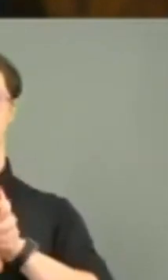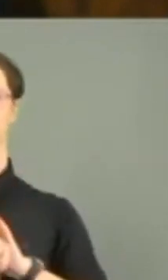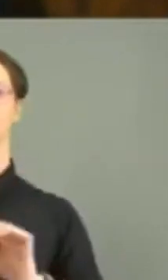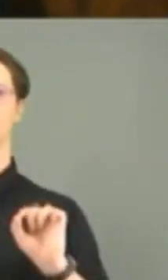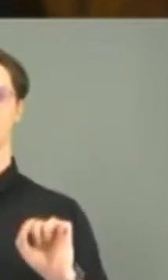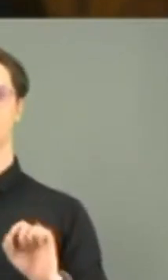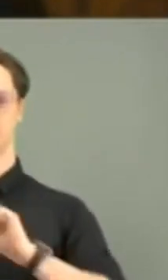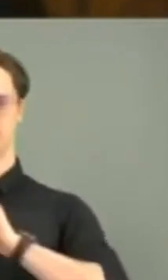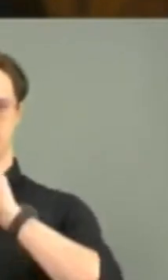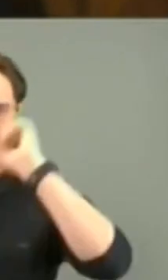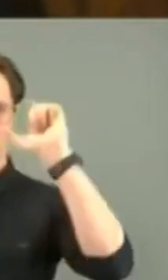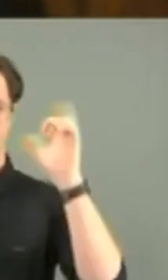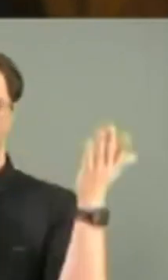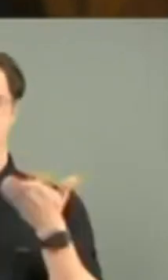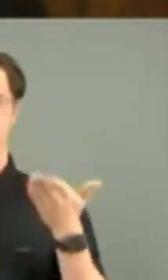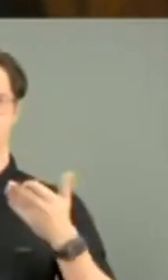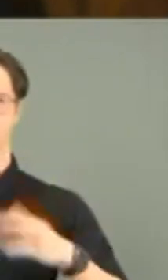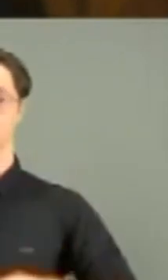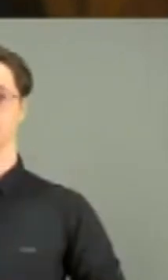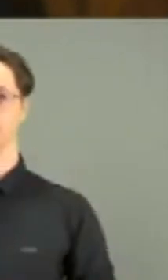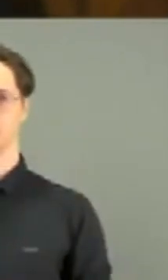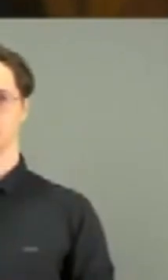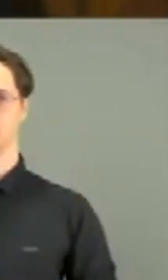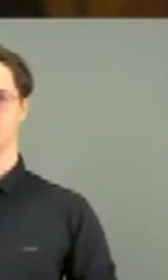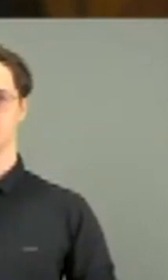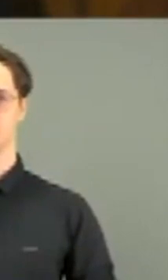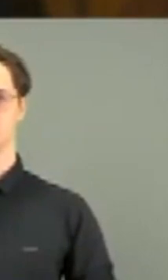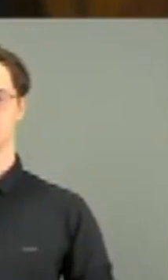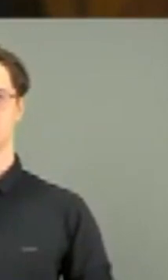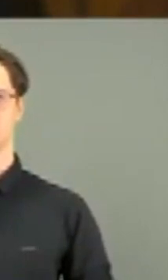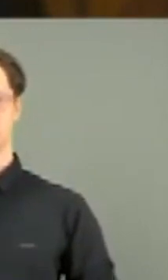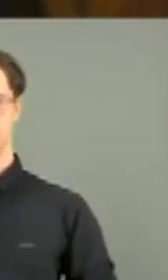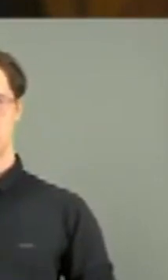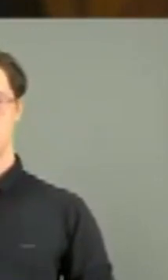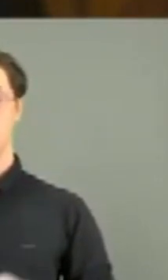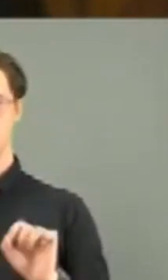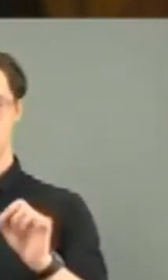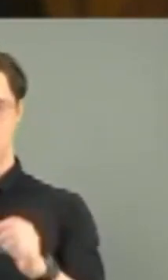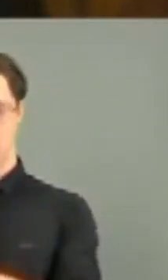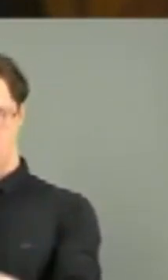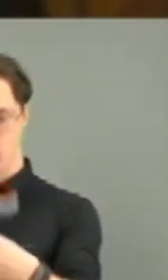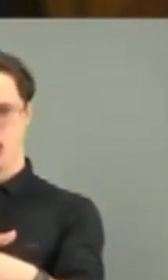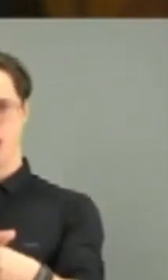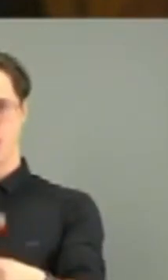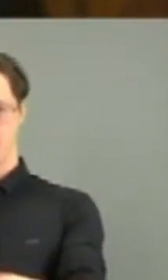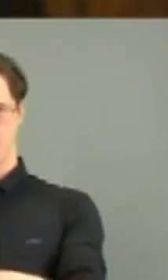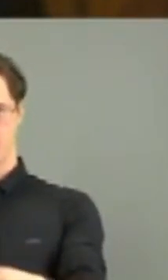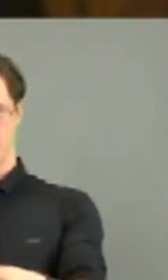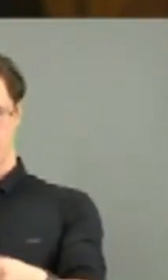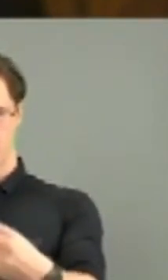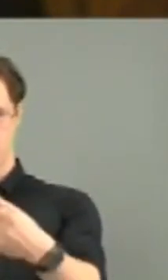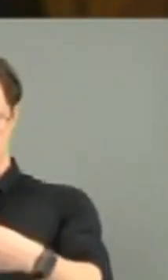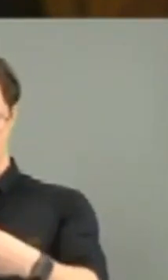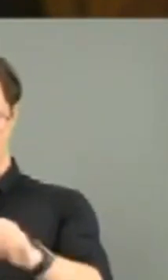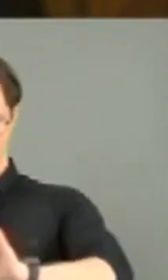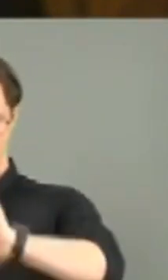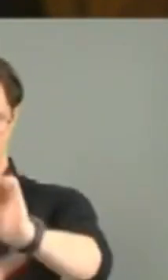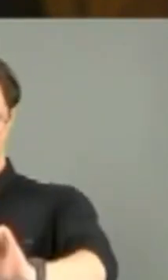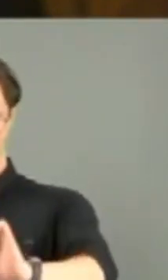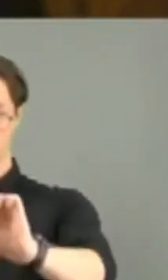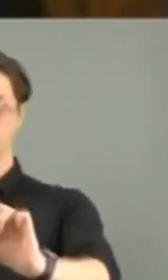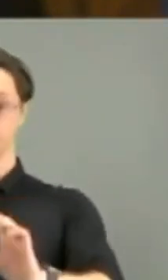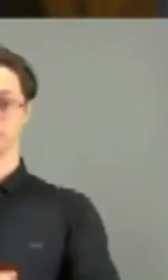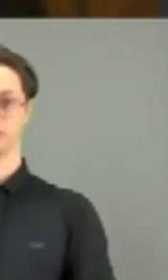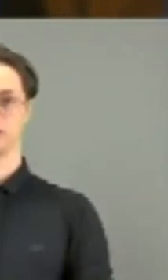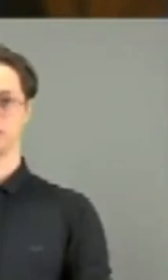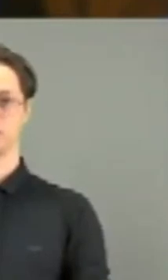uma suposta simulação de fraude nas urnas para desestabilizar o pleito eleitoral, com pena de 4 a 12 anos de prisão e